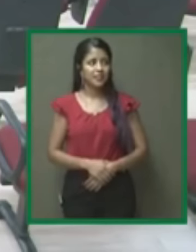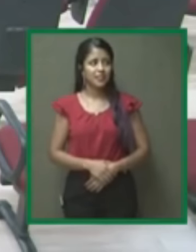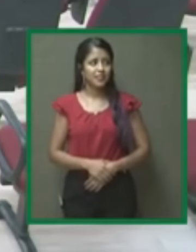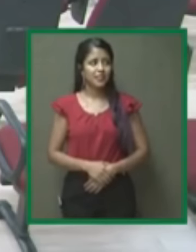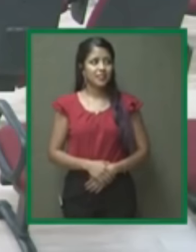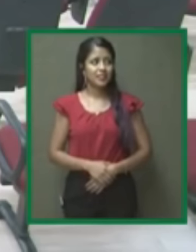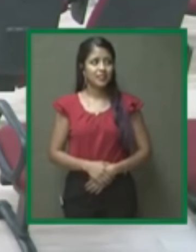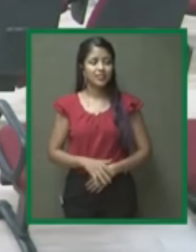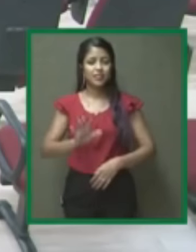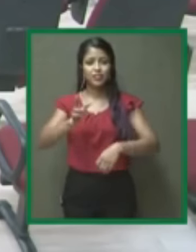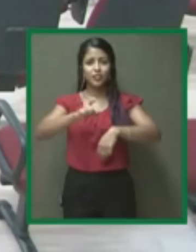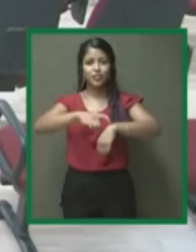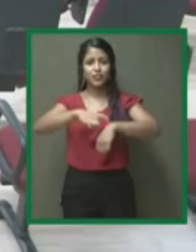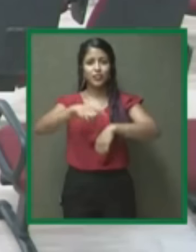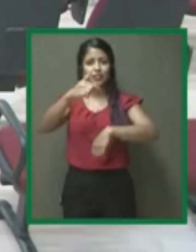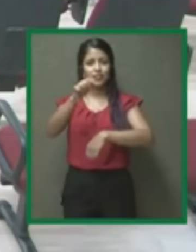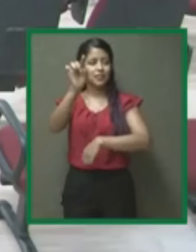Doutores, são 19h50.